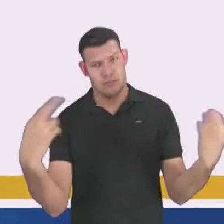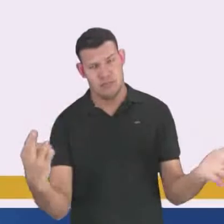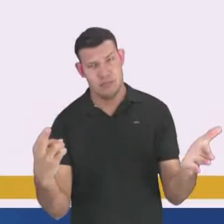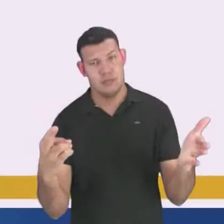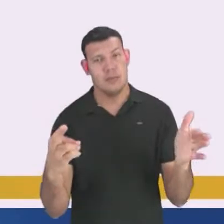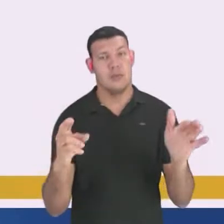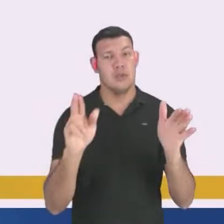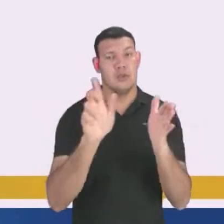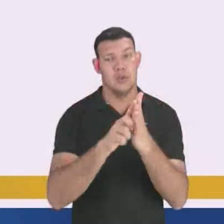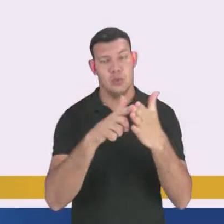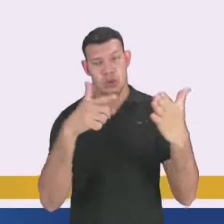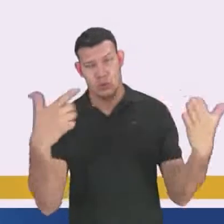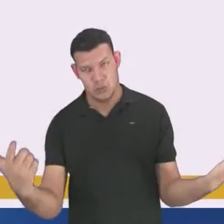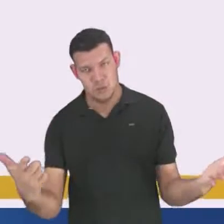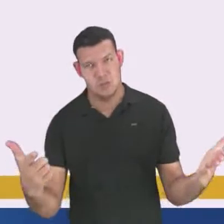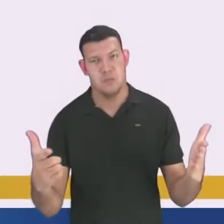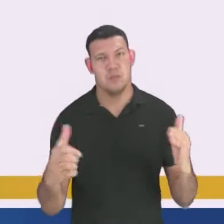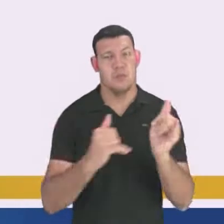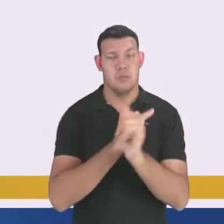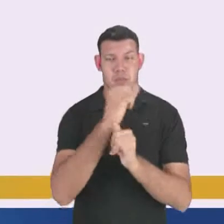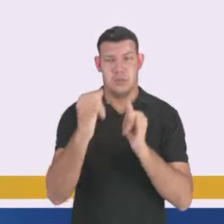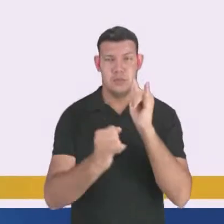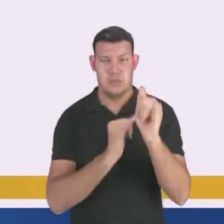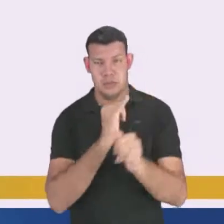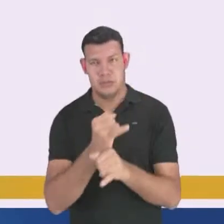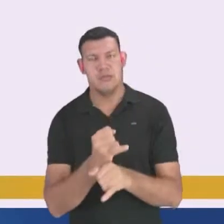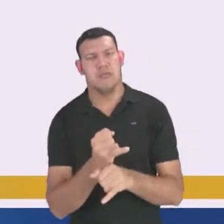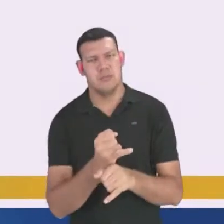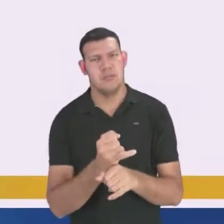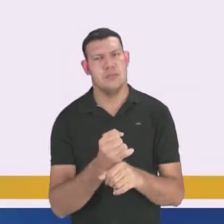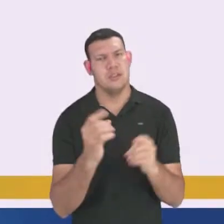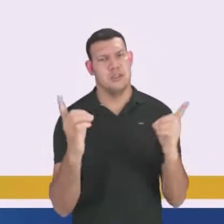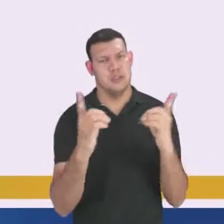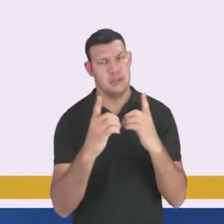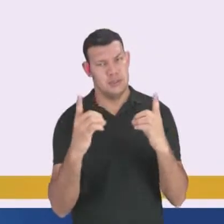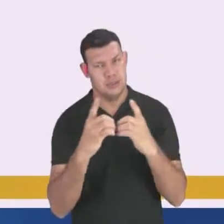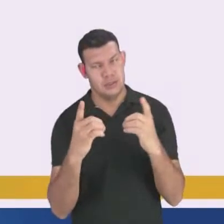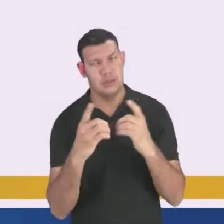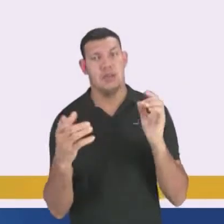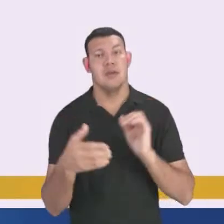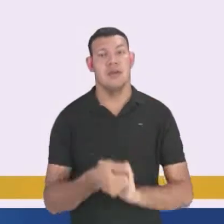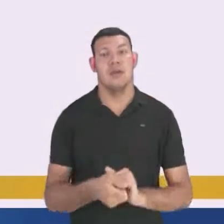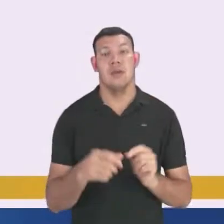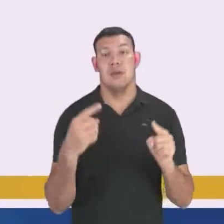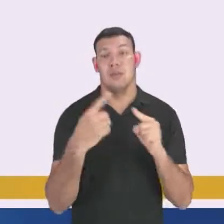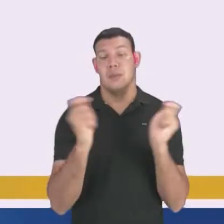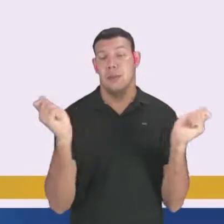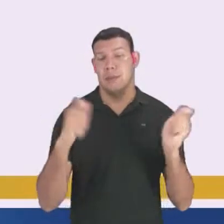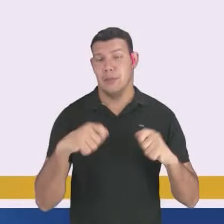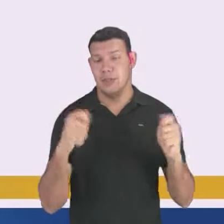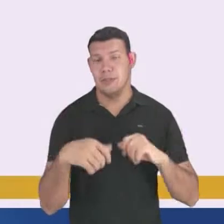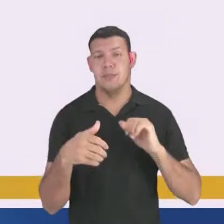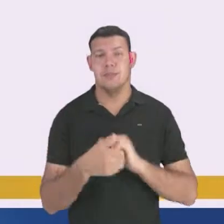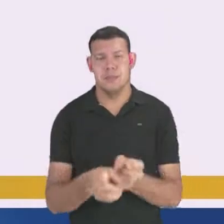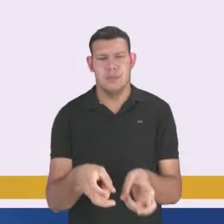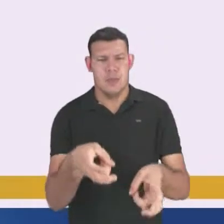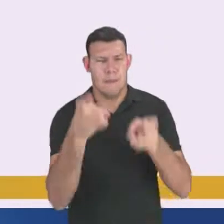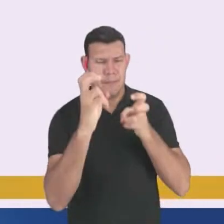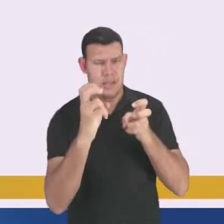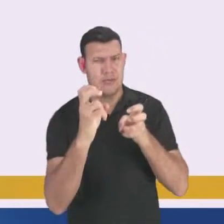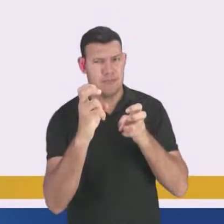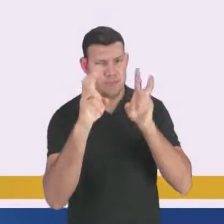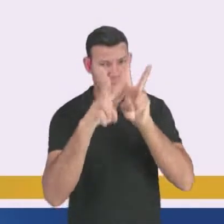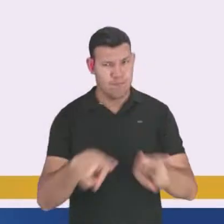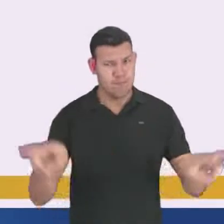né? A leitura desses gráficos é bastante didática, né? E simples, pois esse tipo de gráfico ele possibilita de antemão a percepção visual